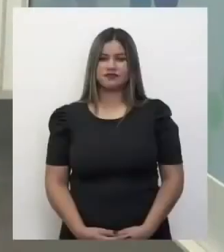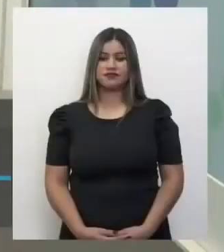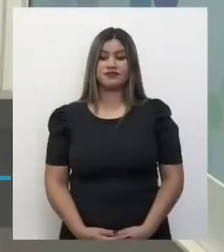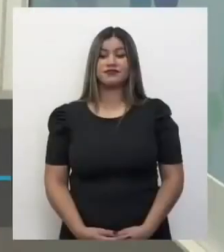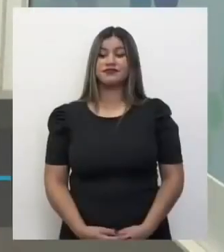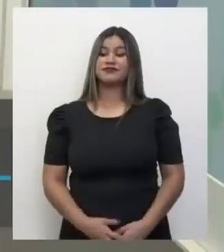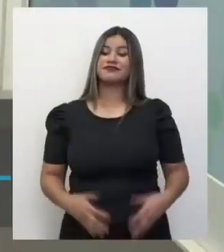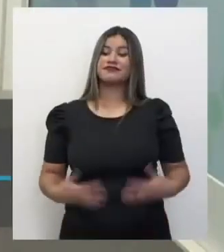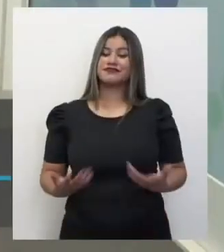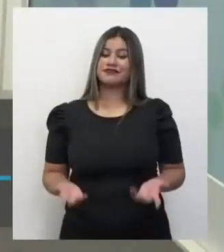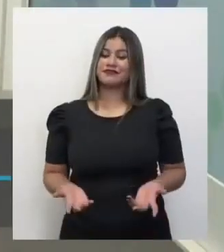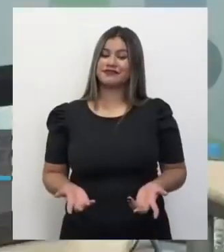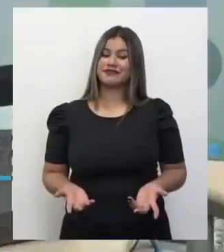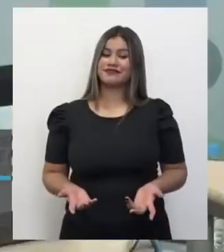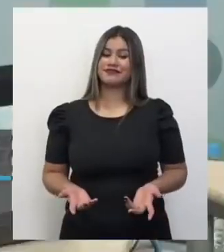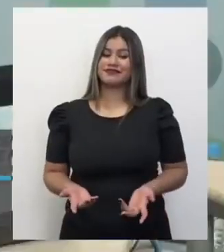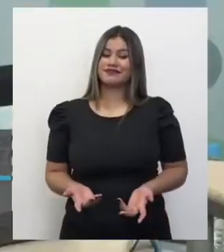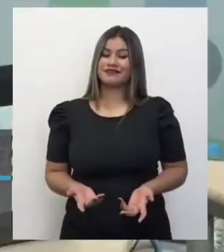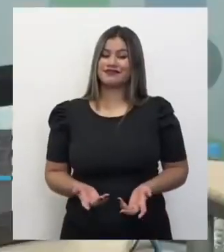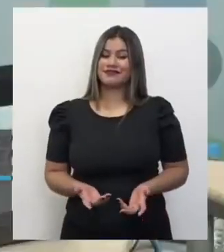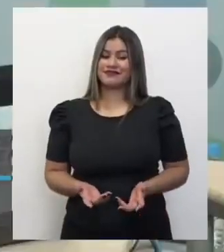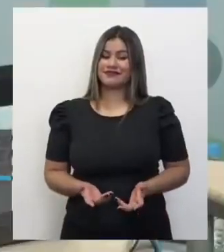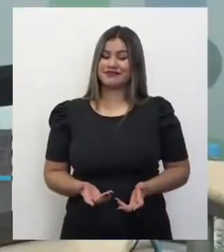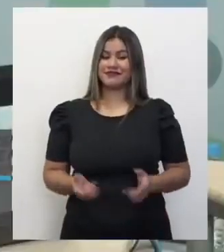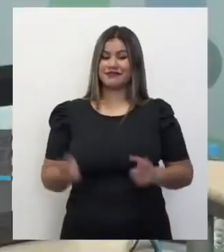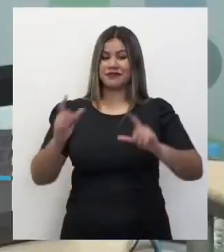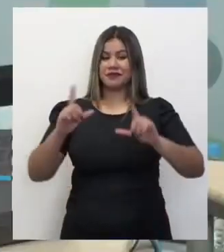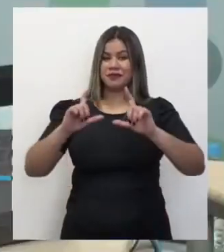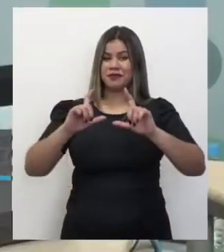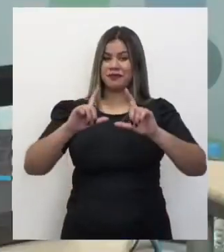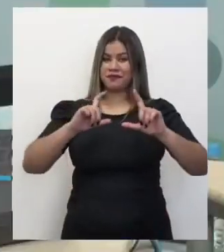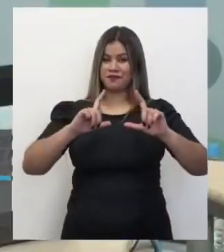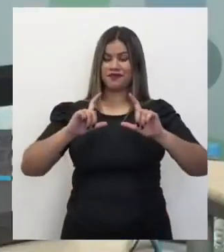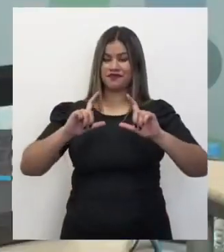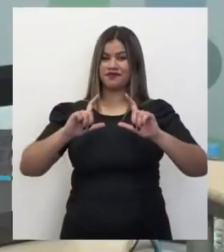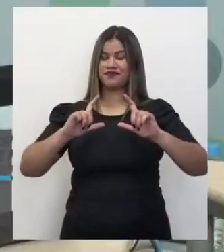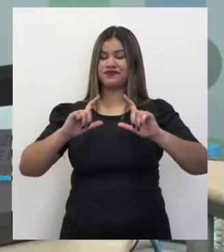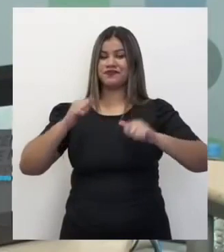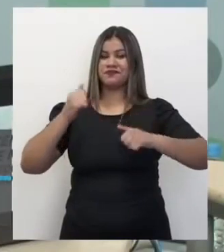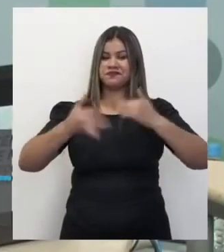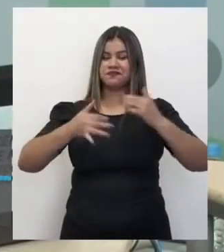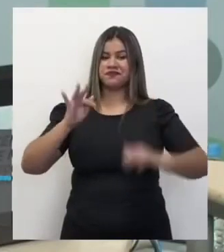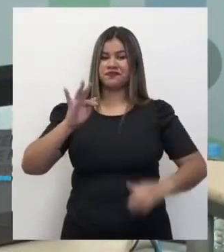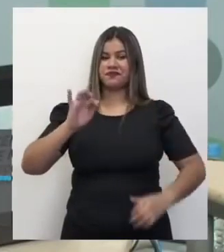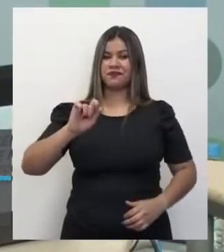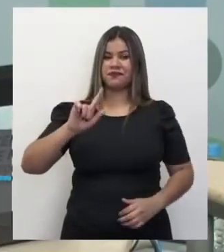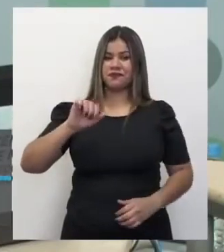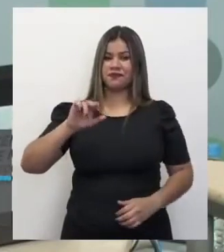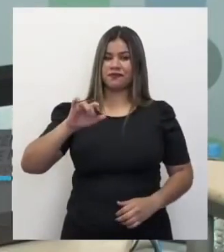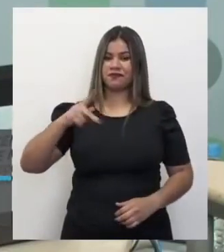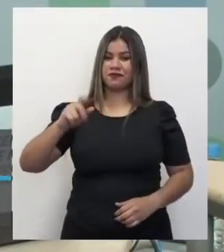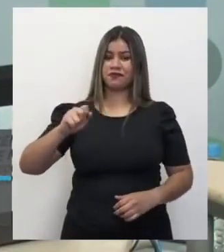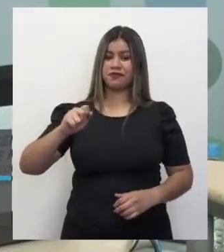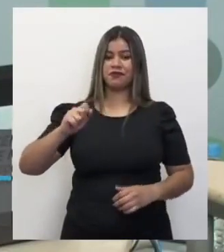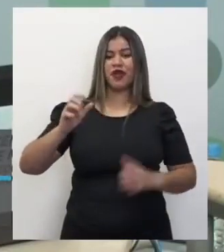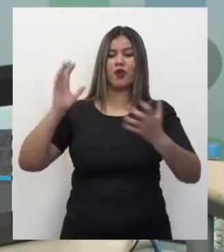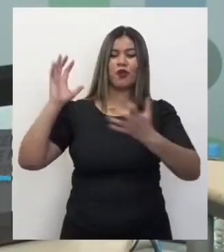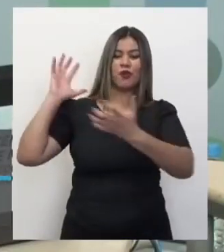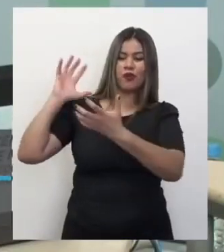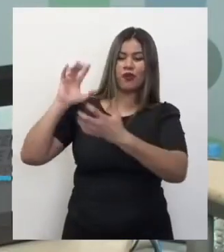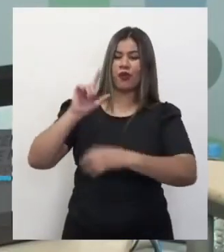E aí, bom, nós temos aqui agora, sobre essa foto, o Felipe colocou o gás está caro,